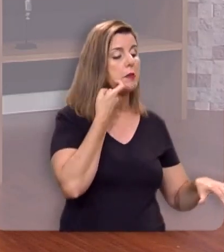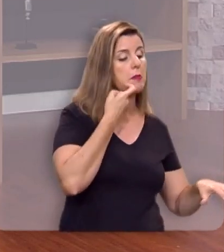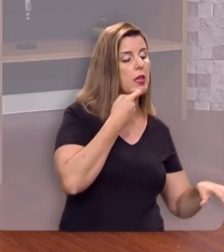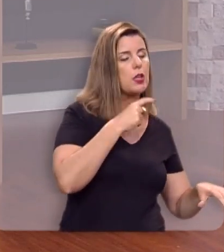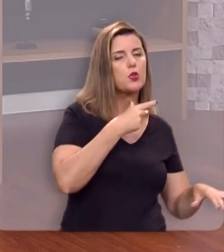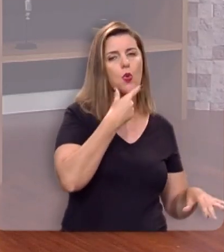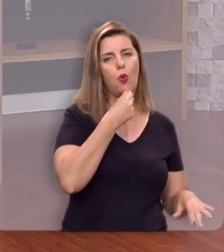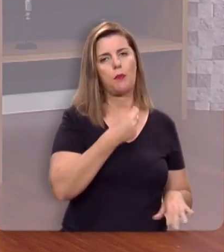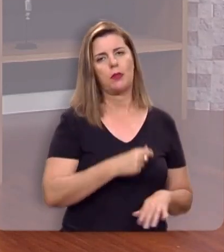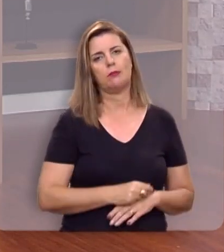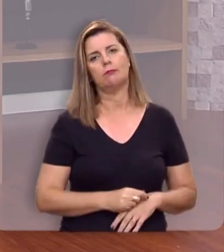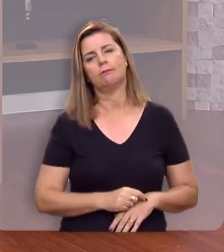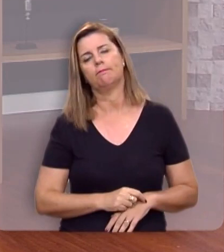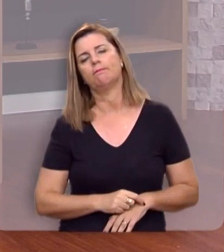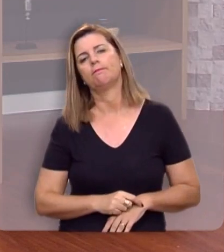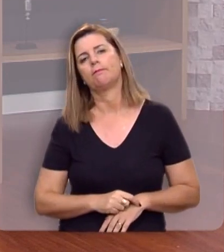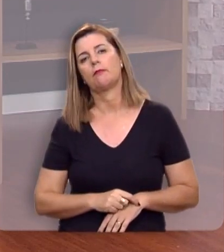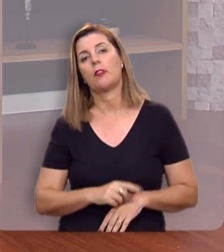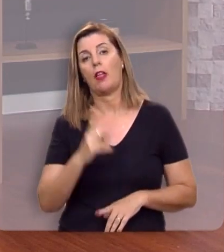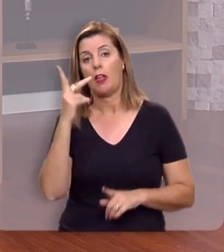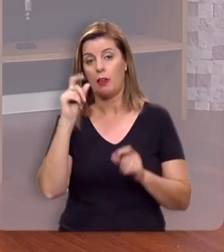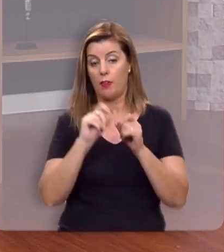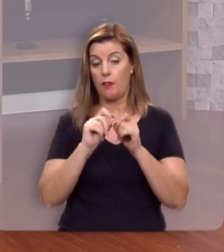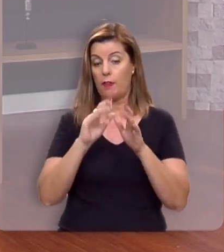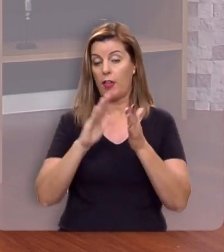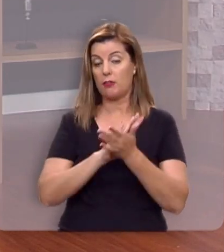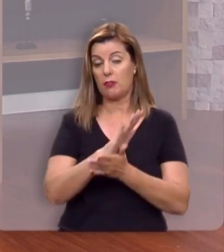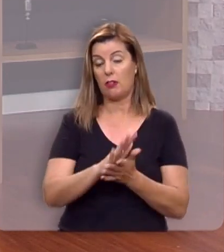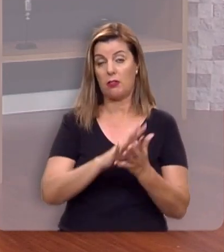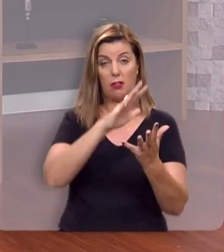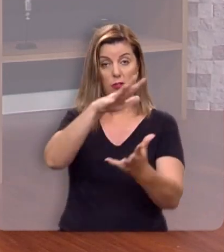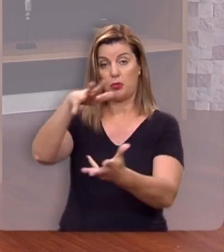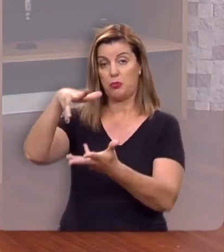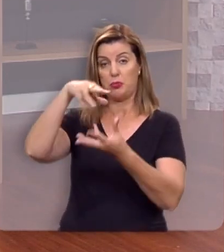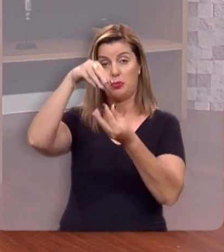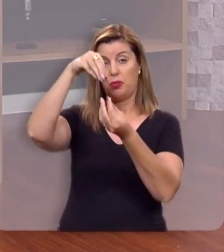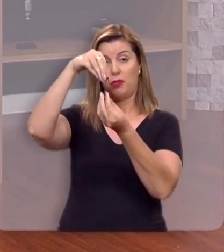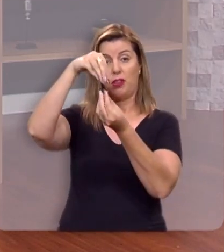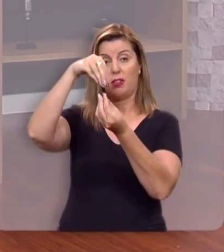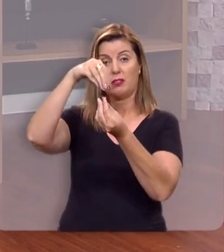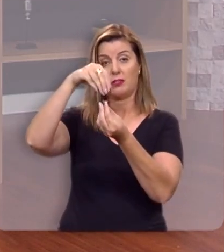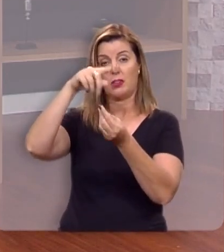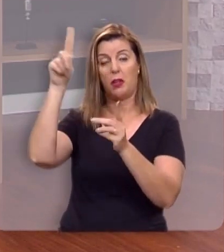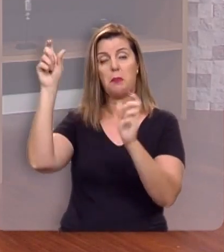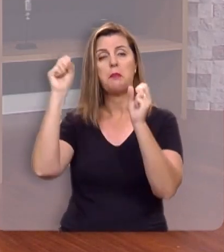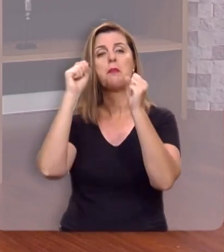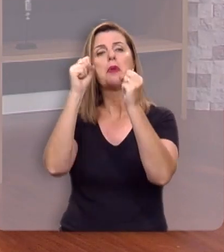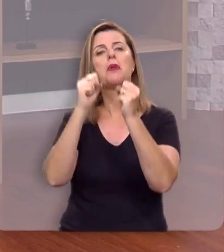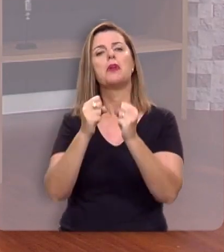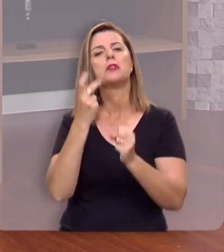homem. Se Ele criou do nada o universo, Ele é poderoso para